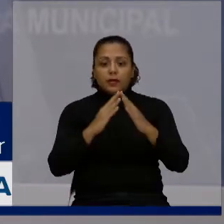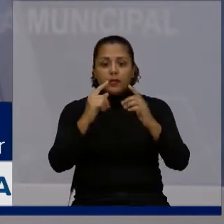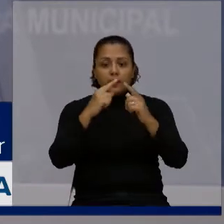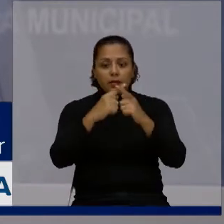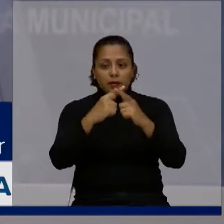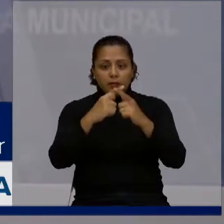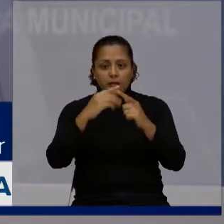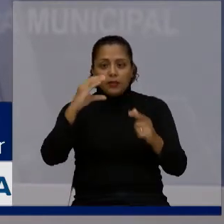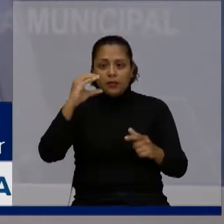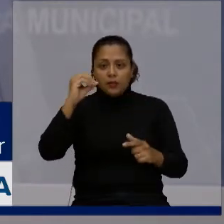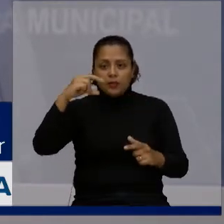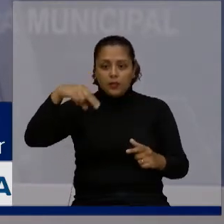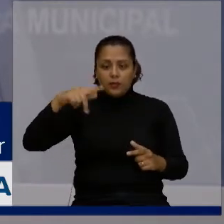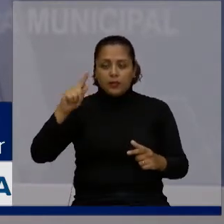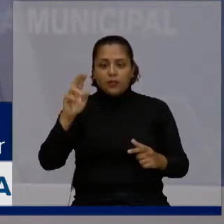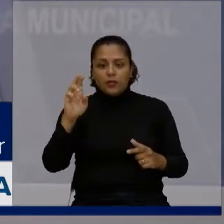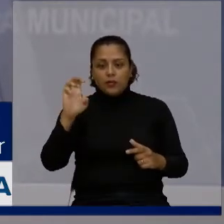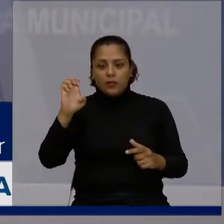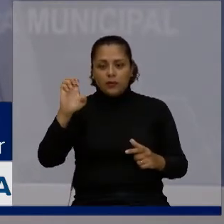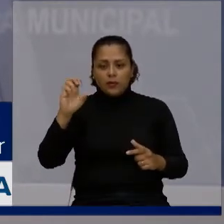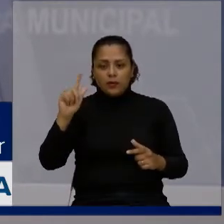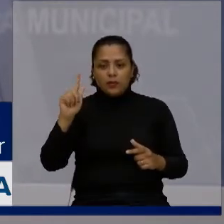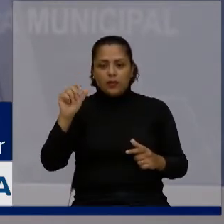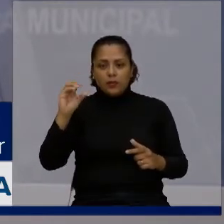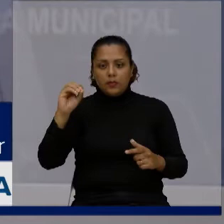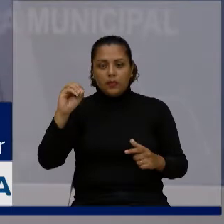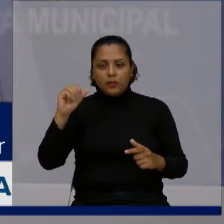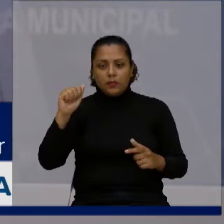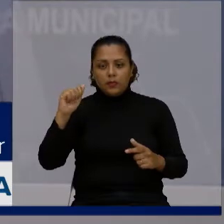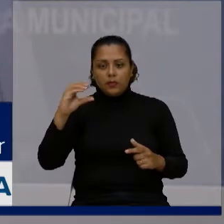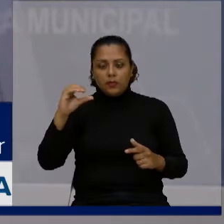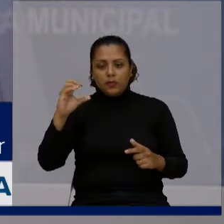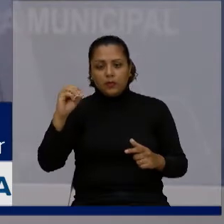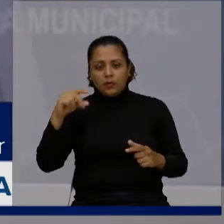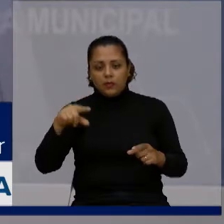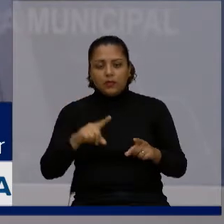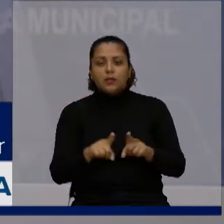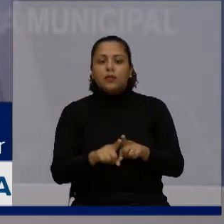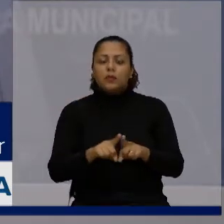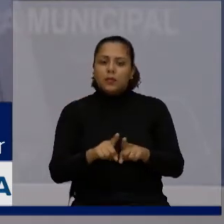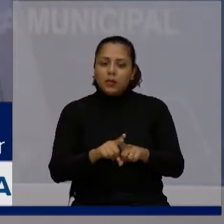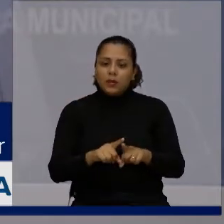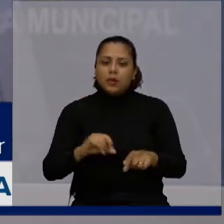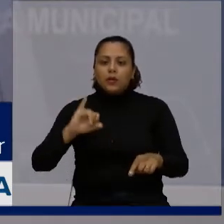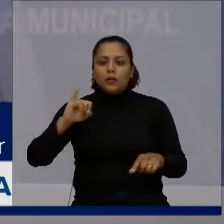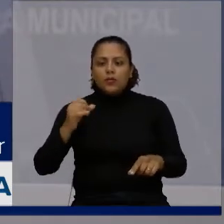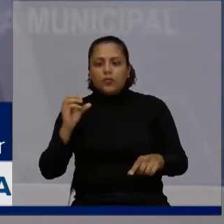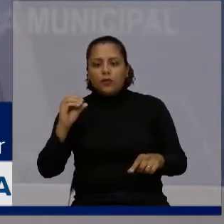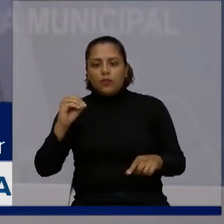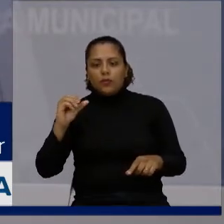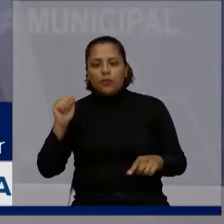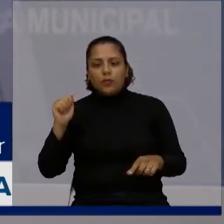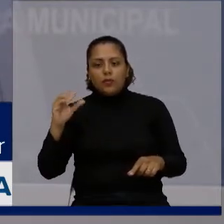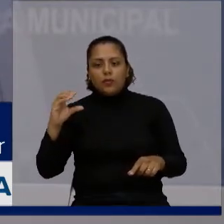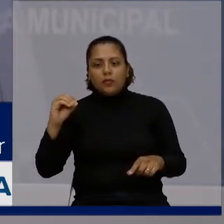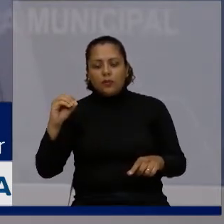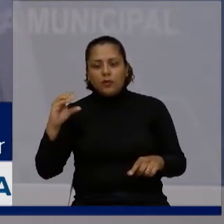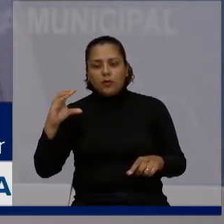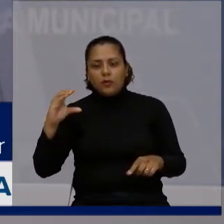congregacionais do Brasil. Pastor João Carlos dos Santos Vieira, presidente da Associação Paulista das Igrejas